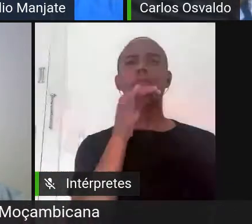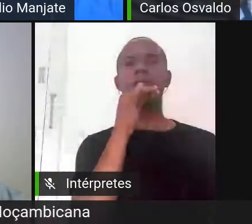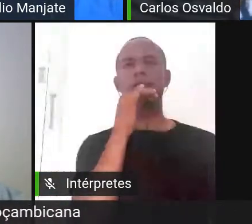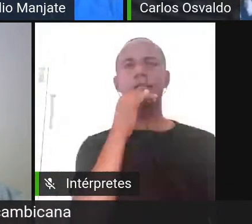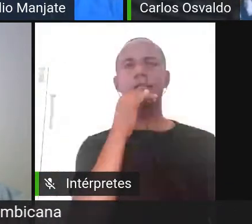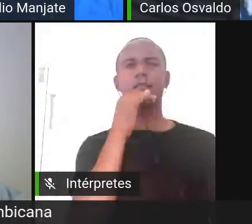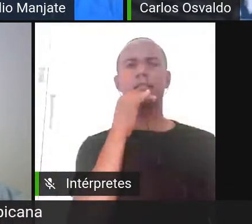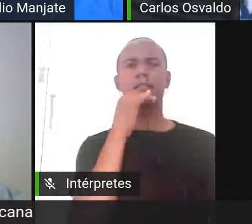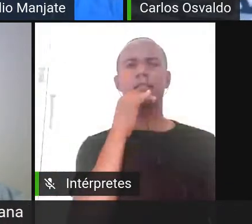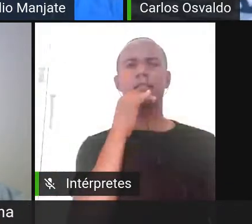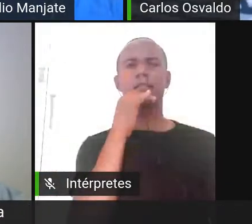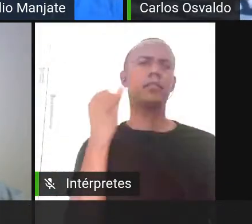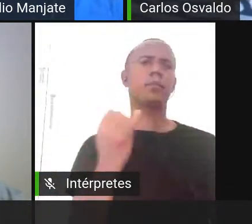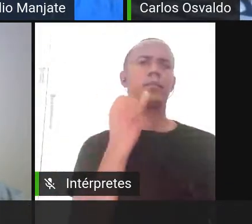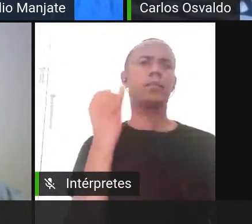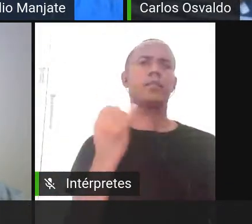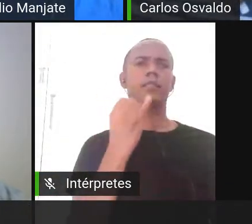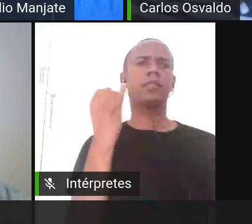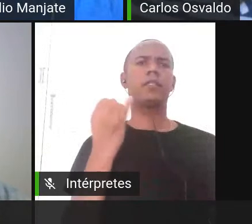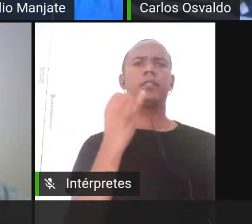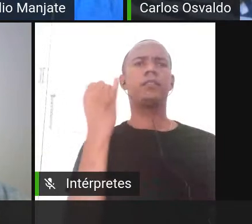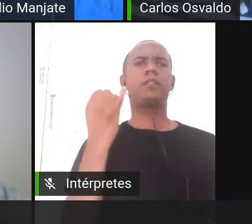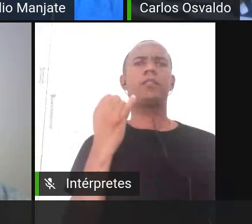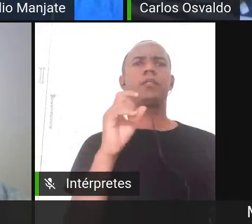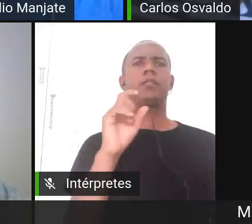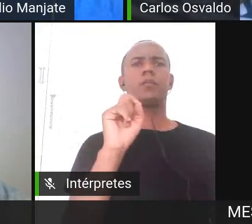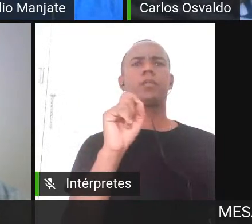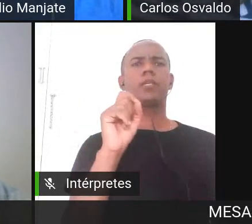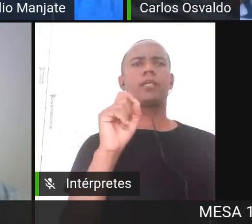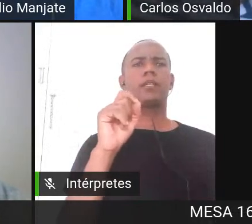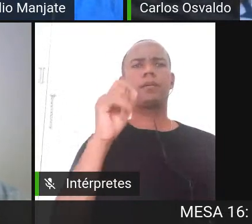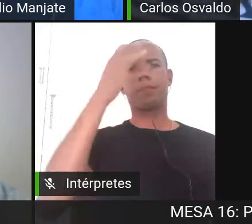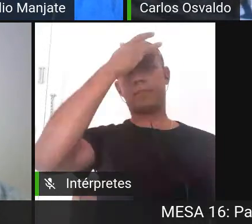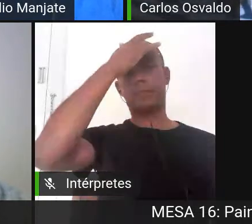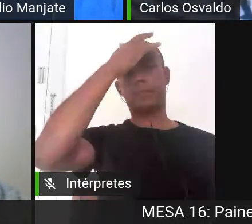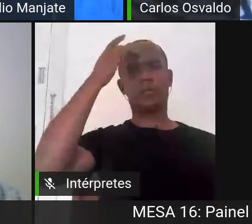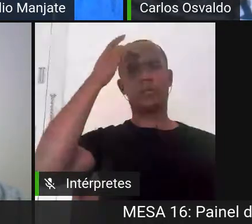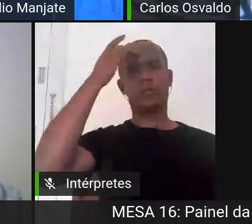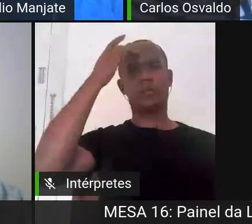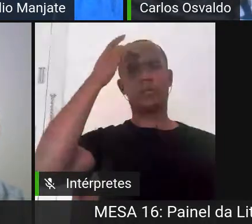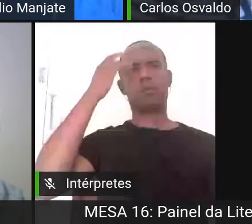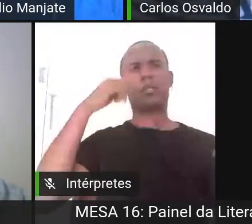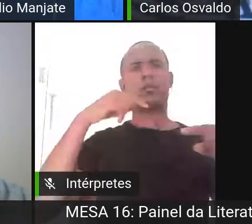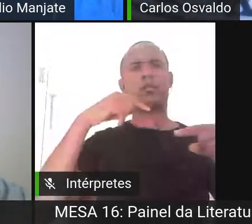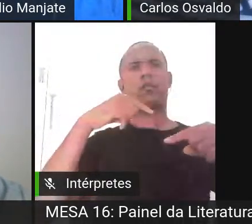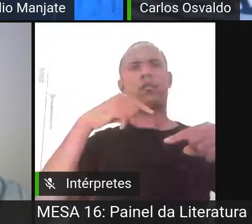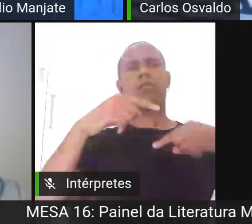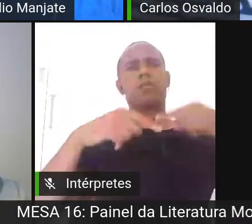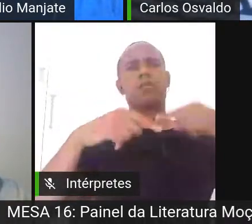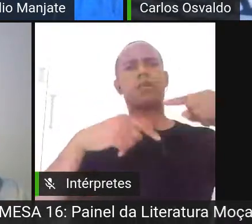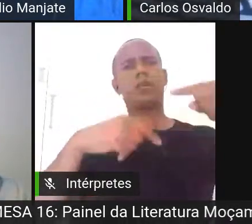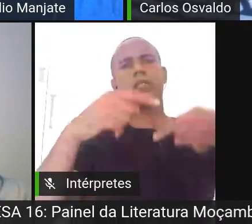passamos várias gerações sob esta influência, sob este jugo, este domínio,